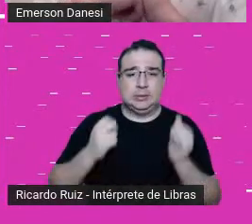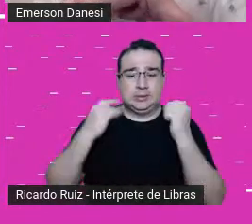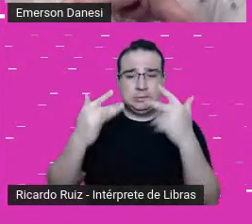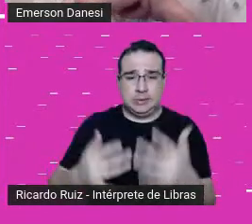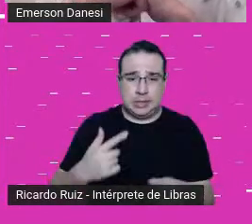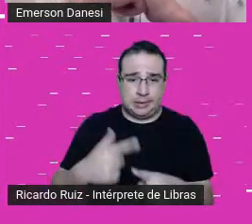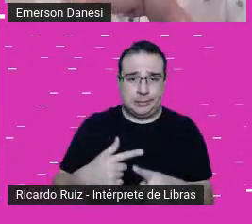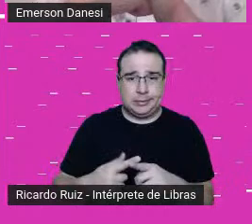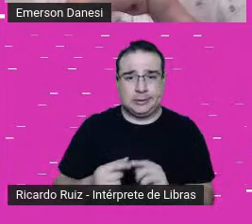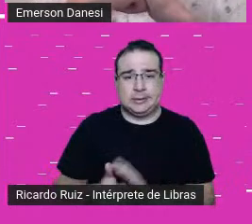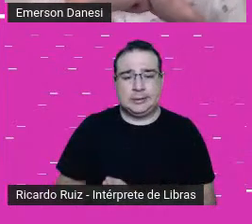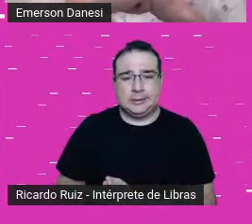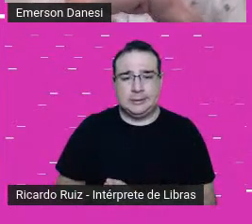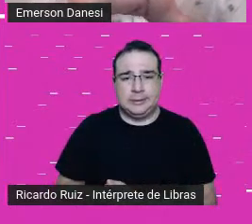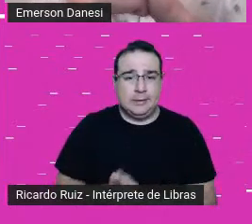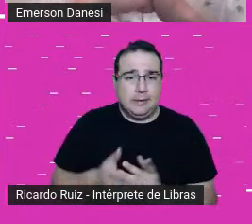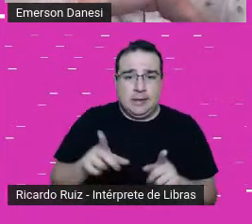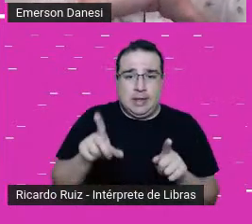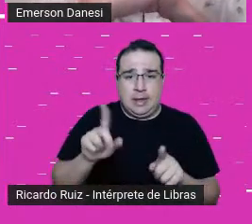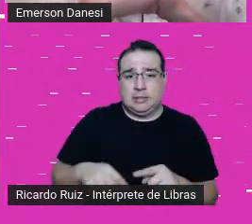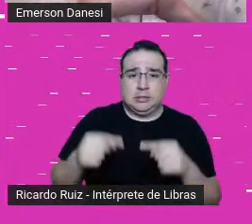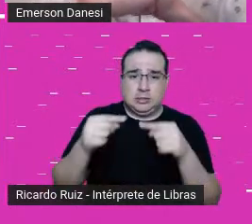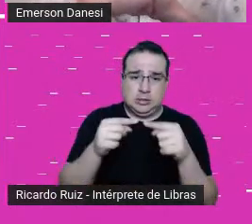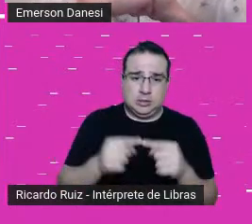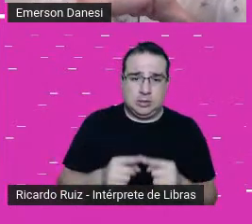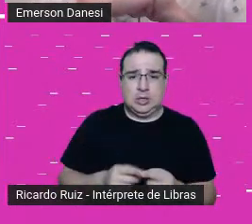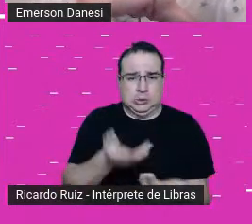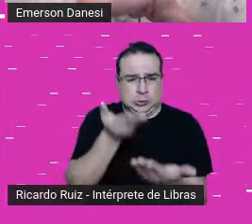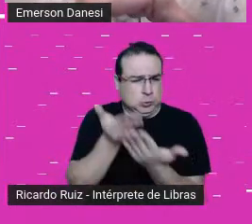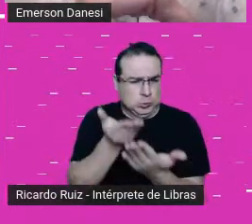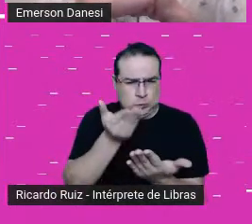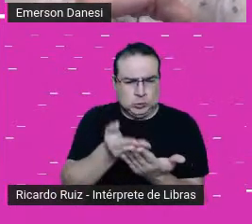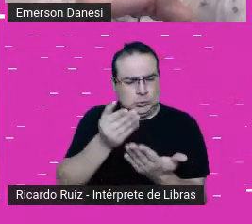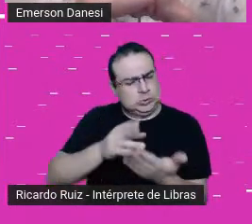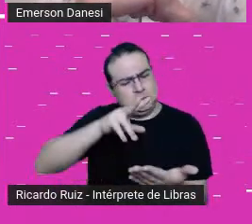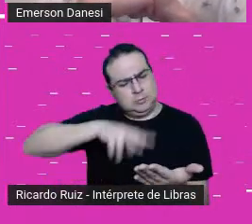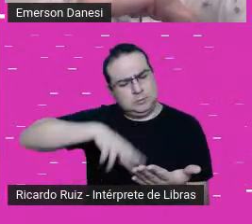porque... era muito, muito estudo mesmo,